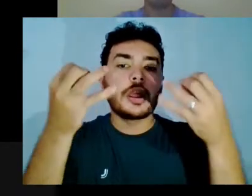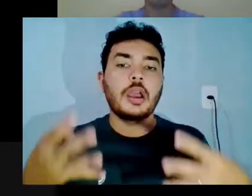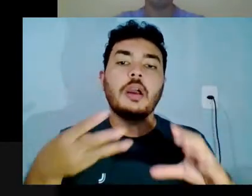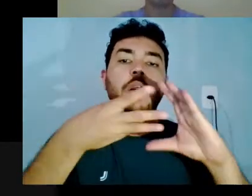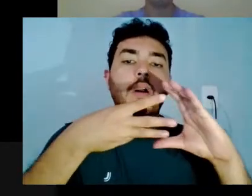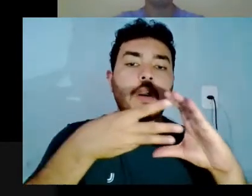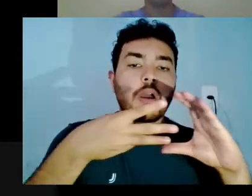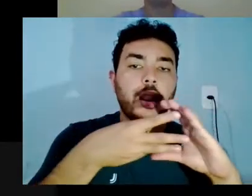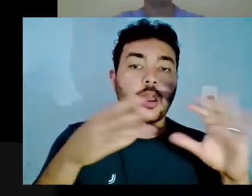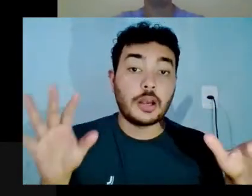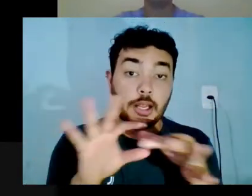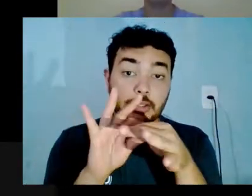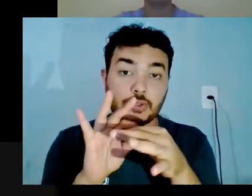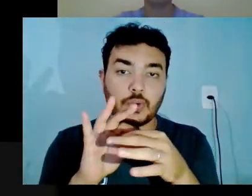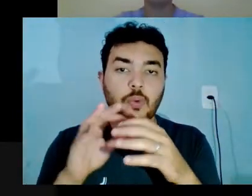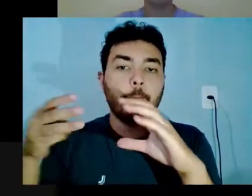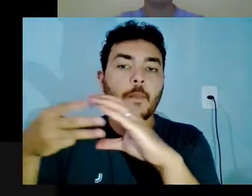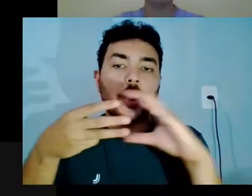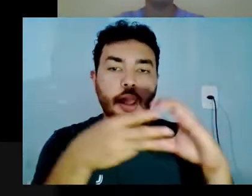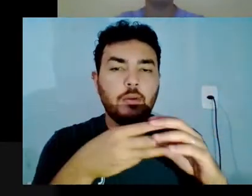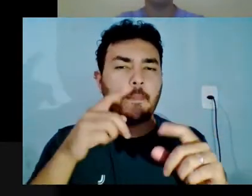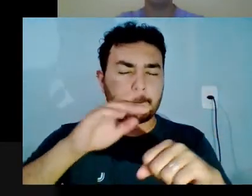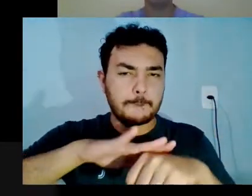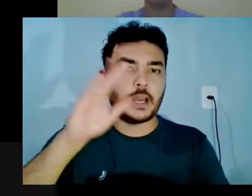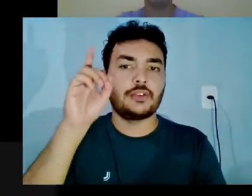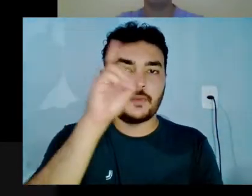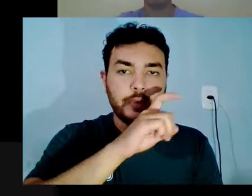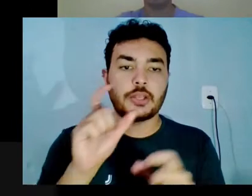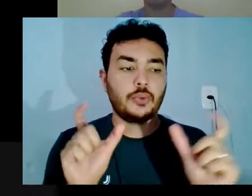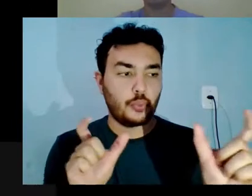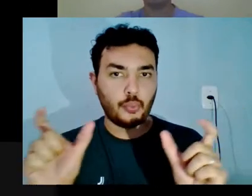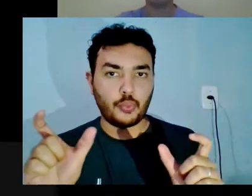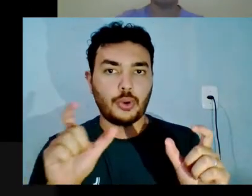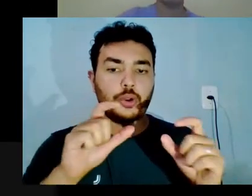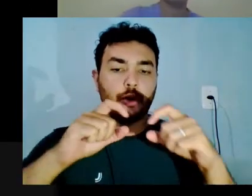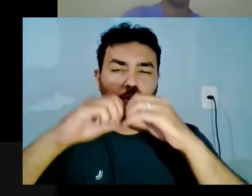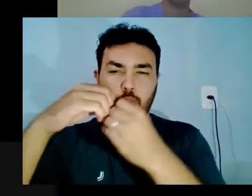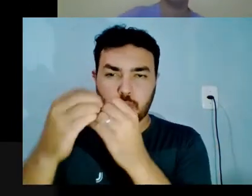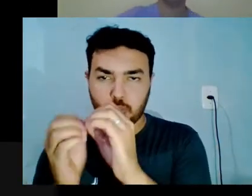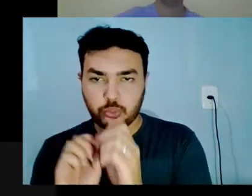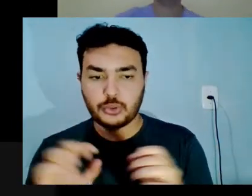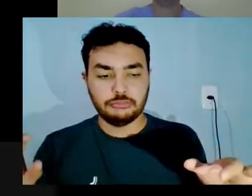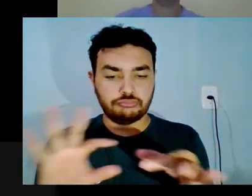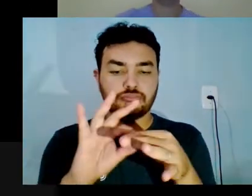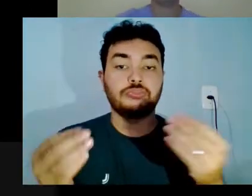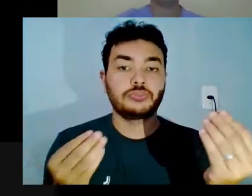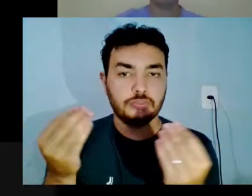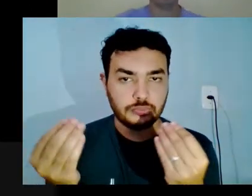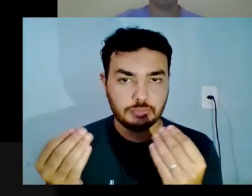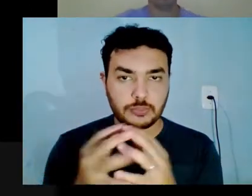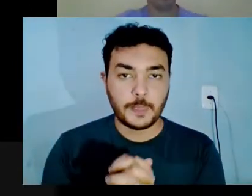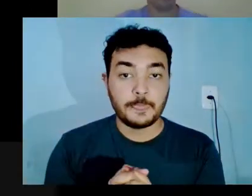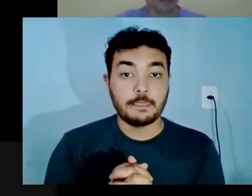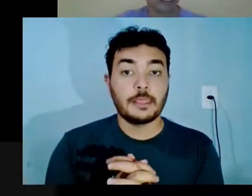formação de ligações químicas nas moléculas mais complexas, né, consequentemente gerando e estudando essas estruturas. Então, foi o que foi